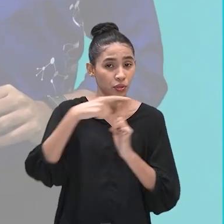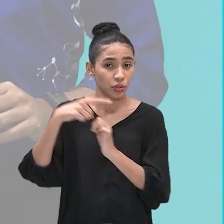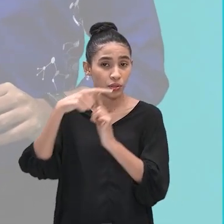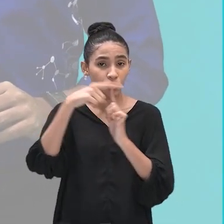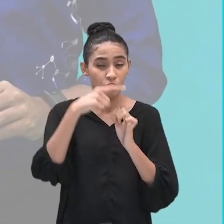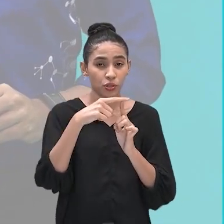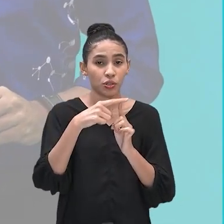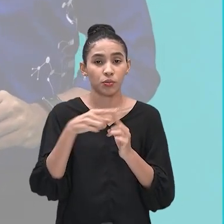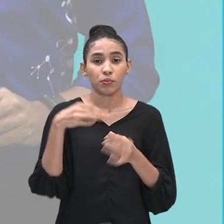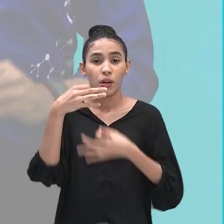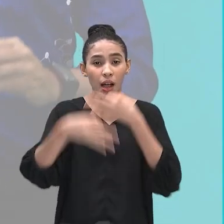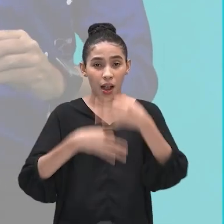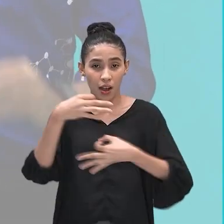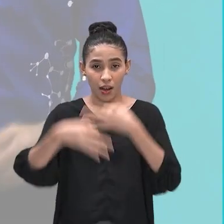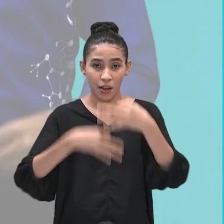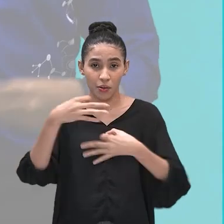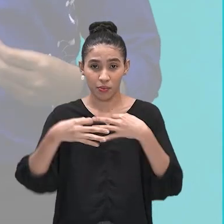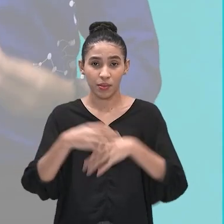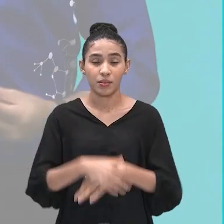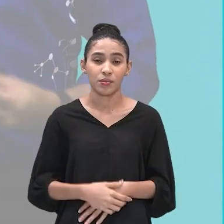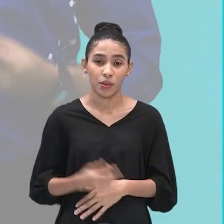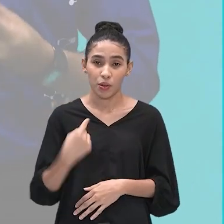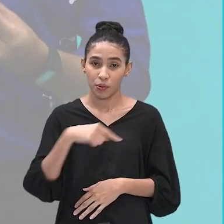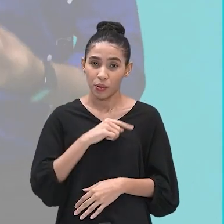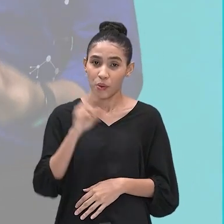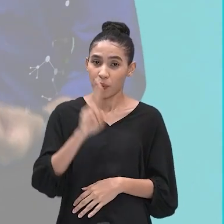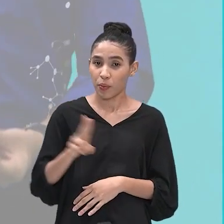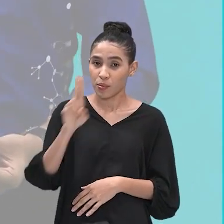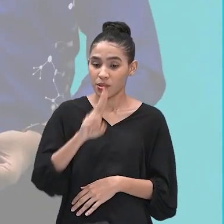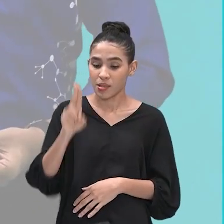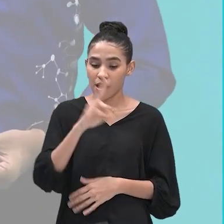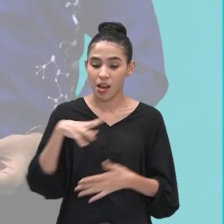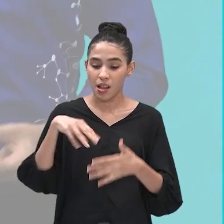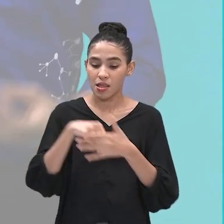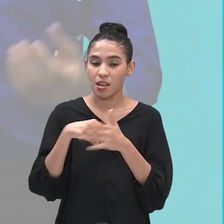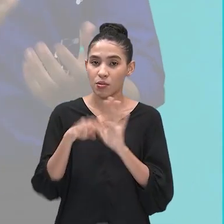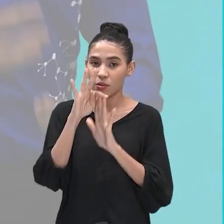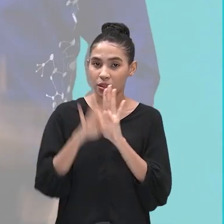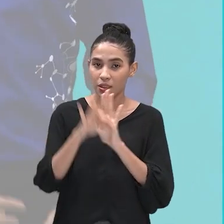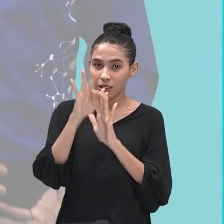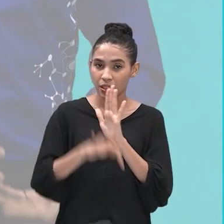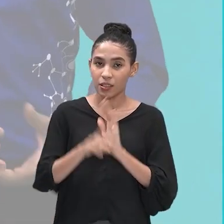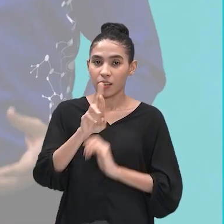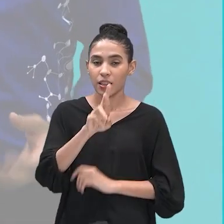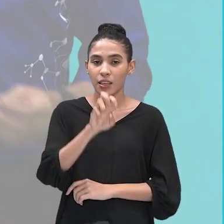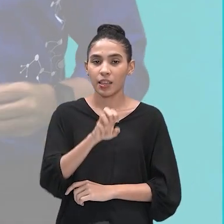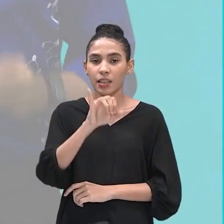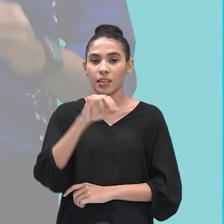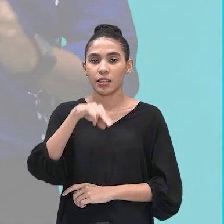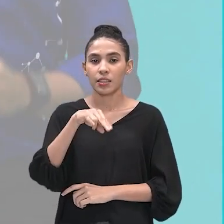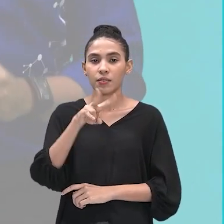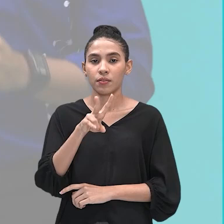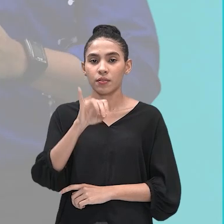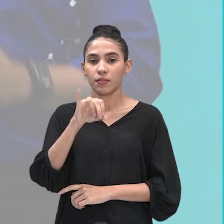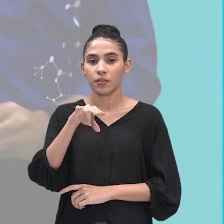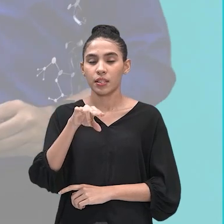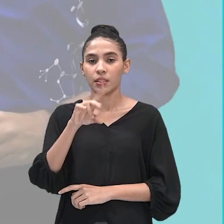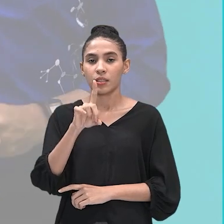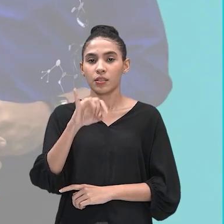de argumentos para nós utilizarmos dentro dos nossos textos de reivindicação, ou seja, nossos